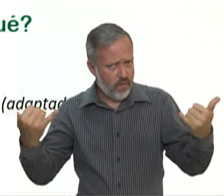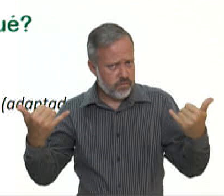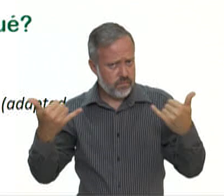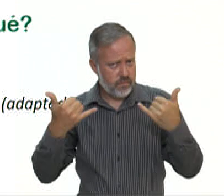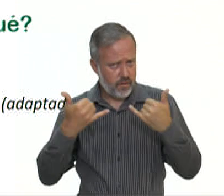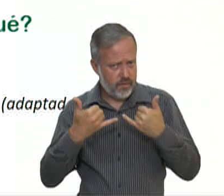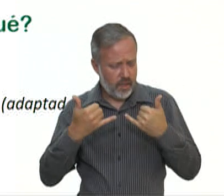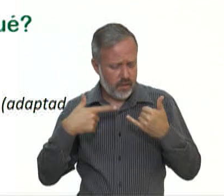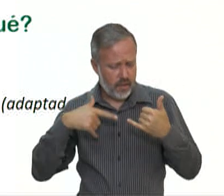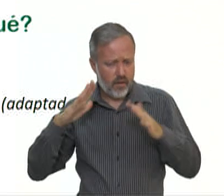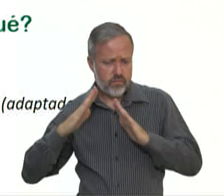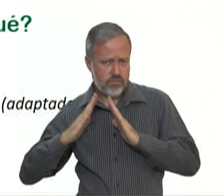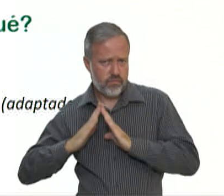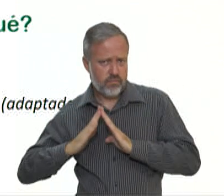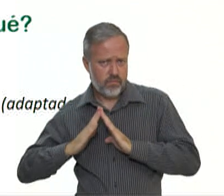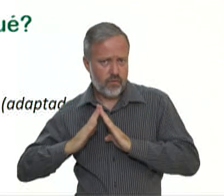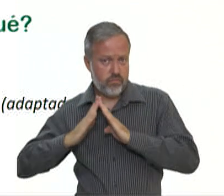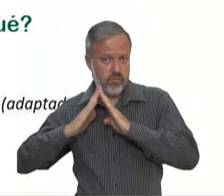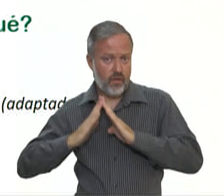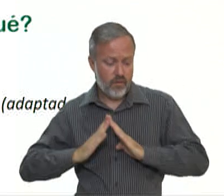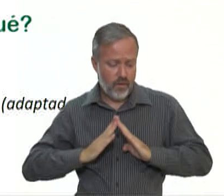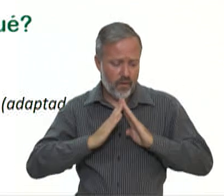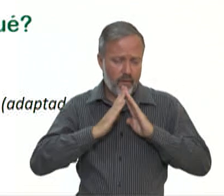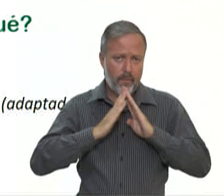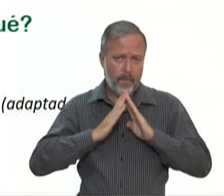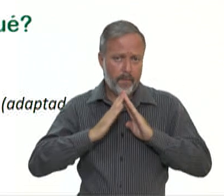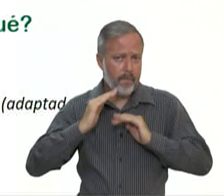os edifícios foram construídos